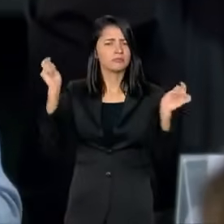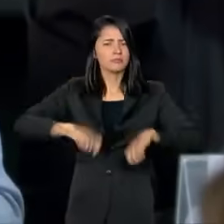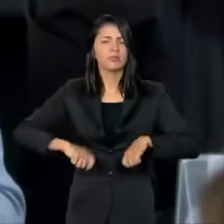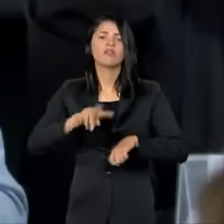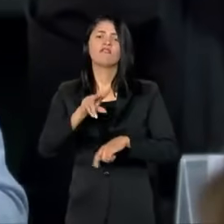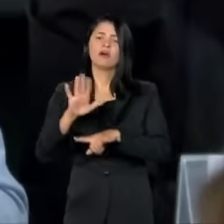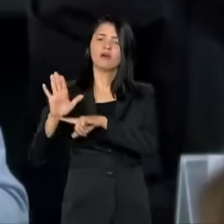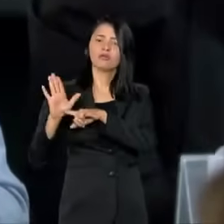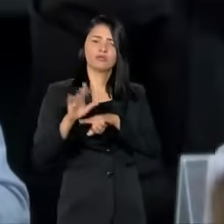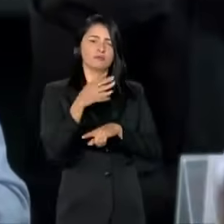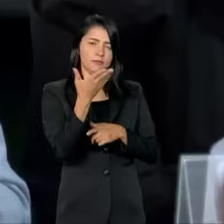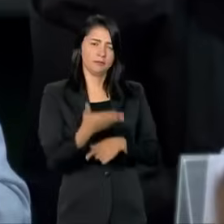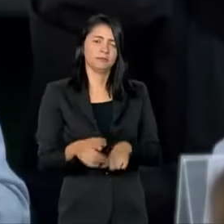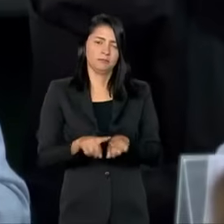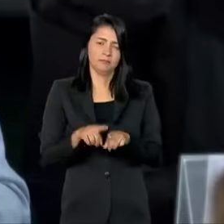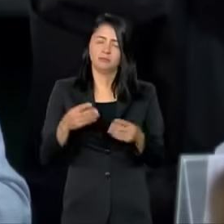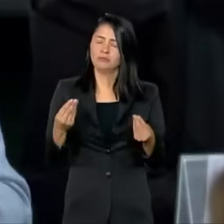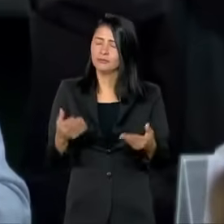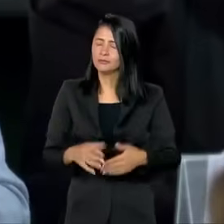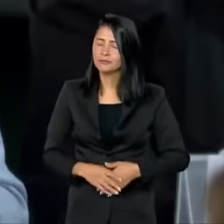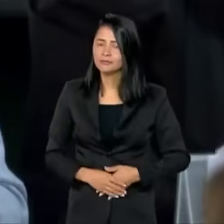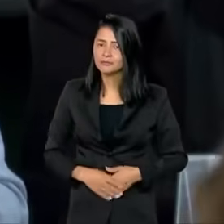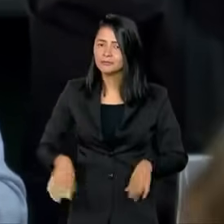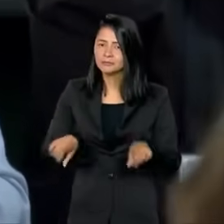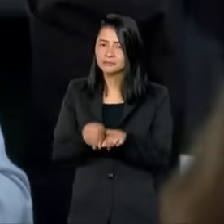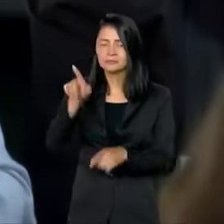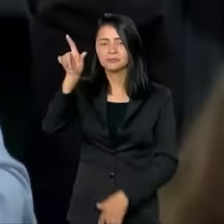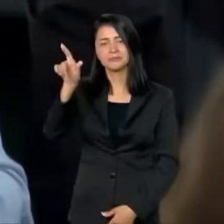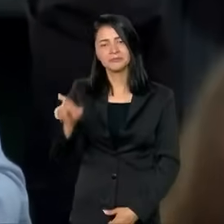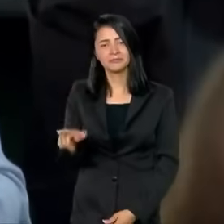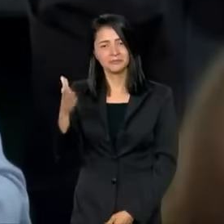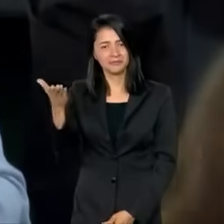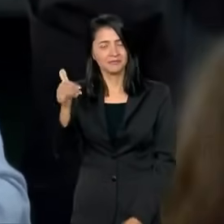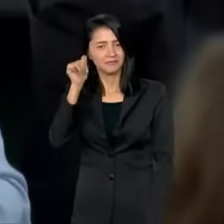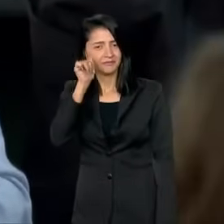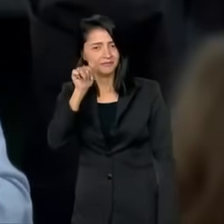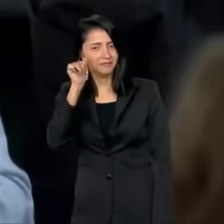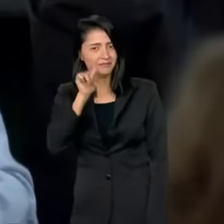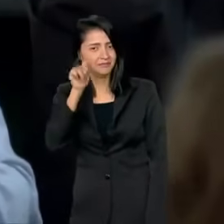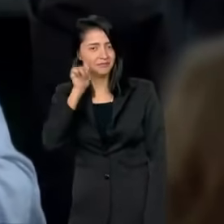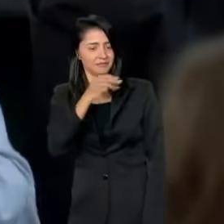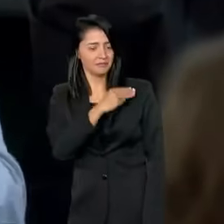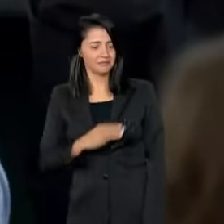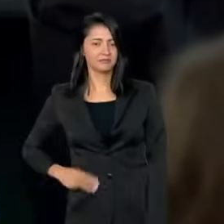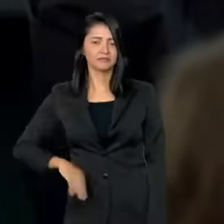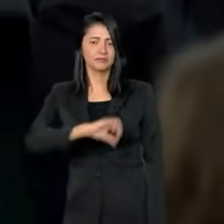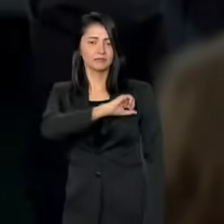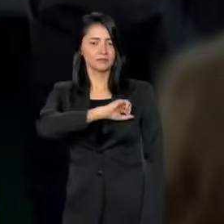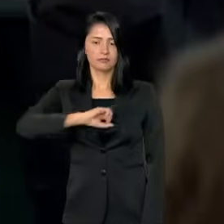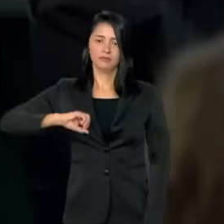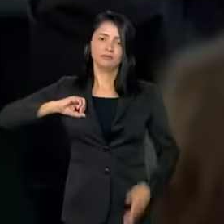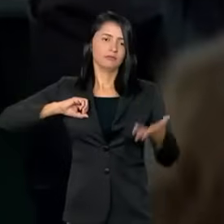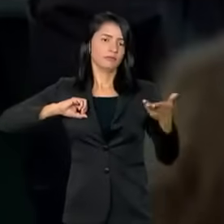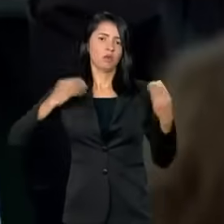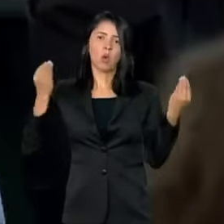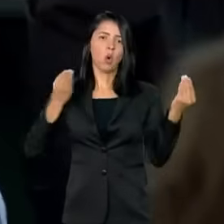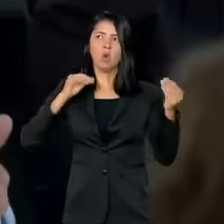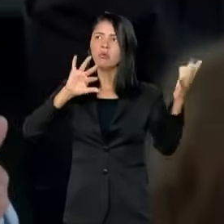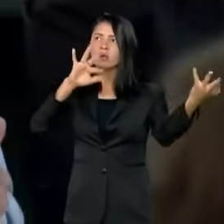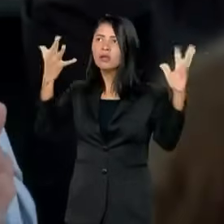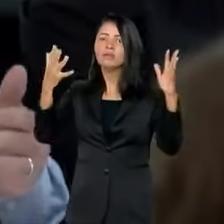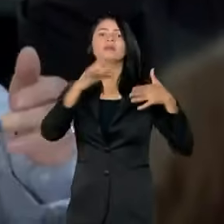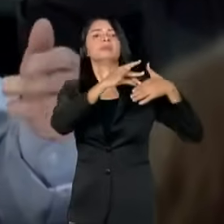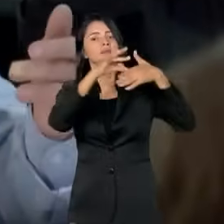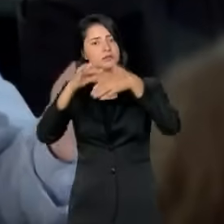ajudar muito aqui. O nosso companheiro, a nossa companheira Marina, que é impossível discutir a questão do clima sem